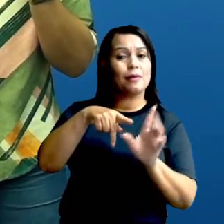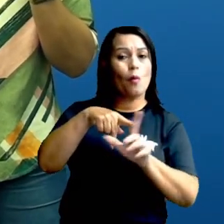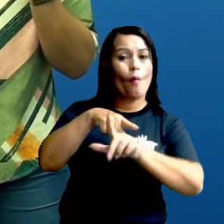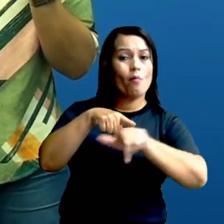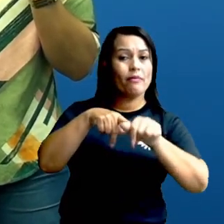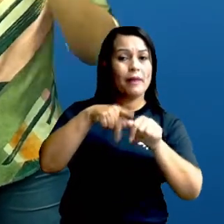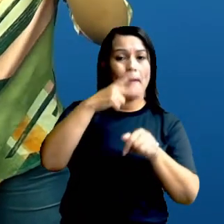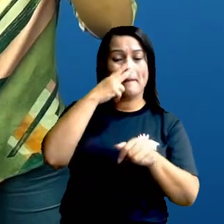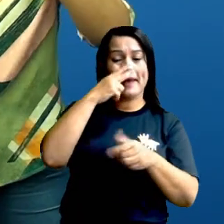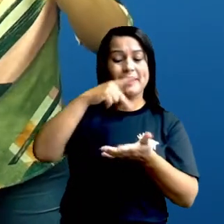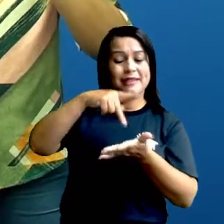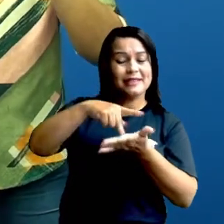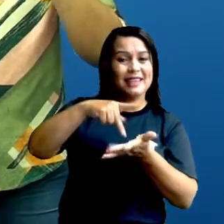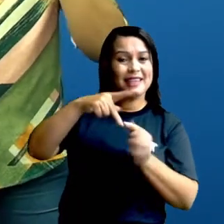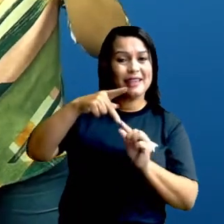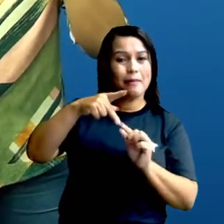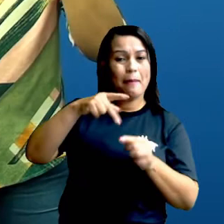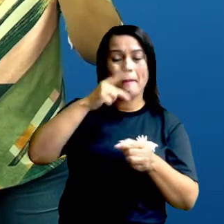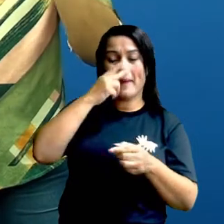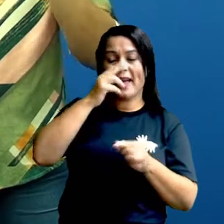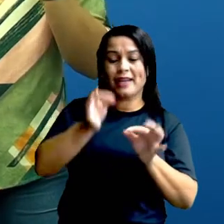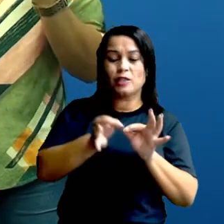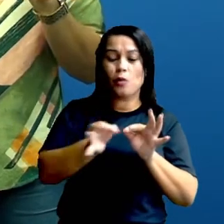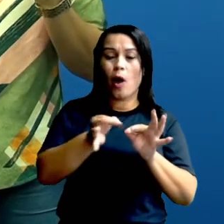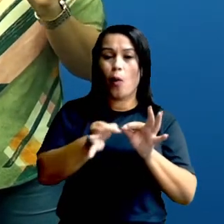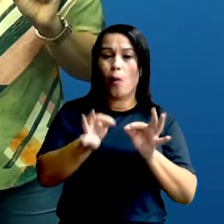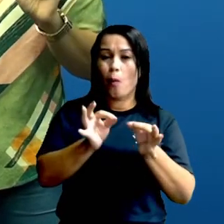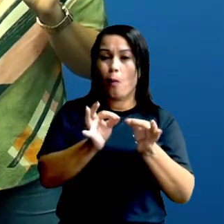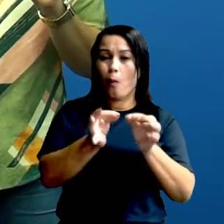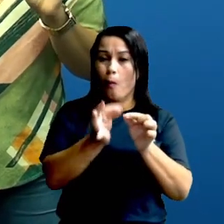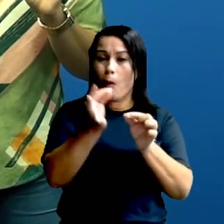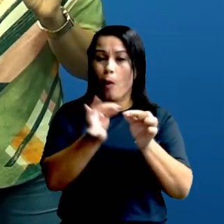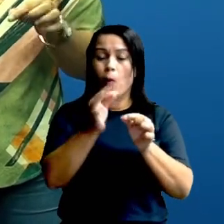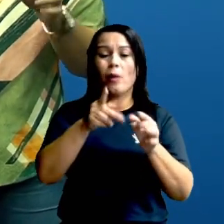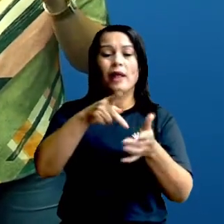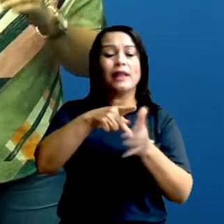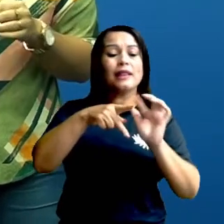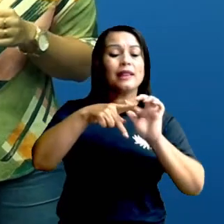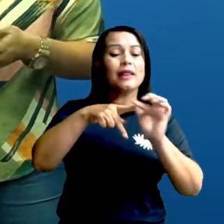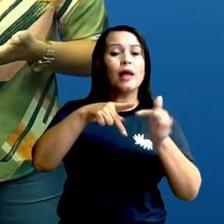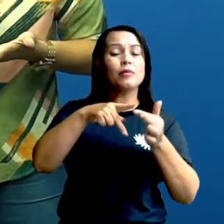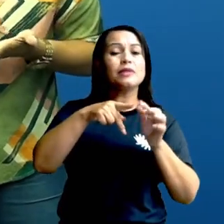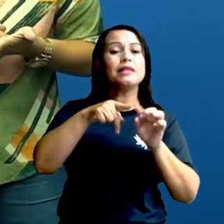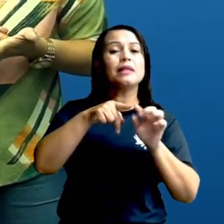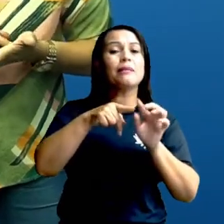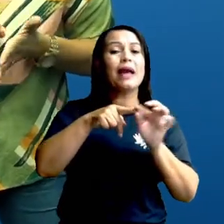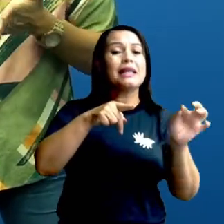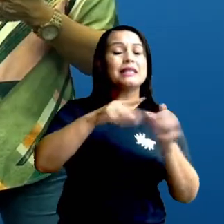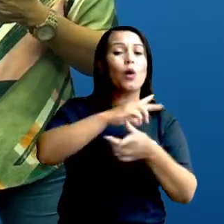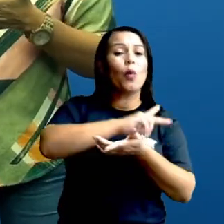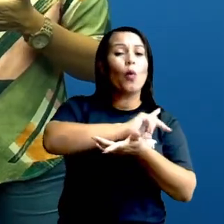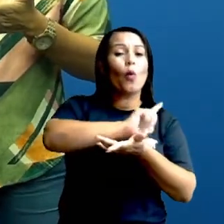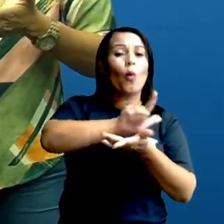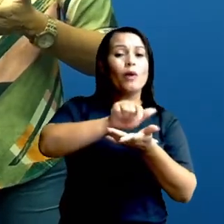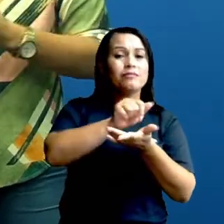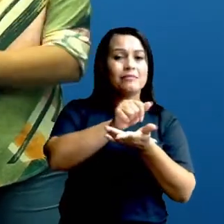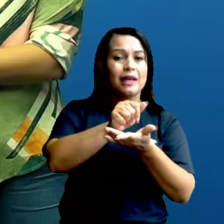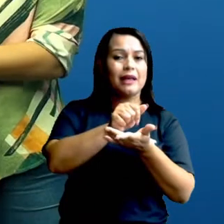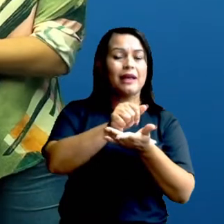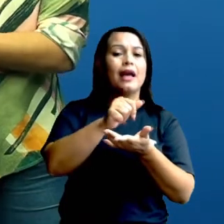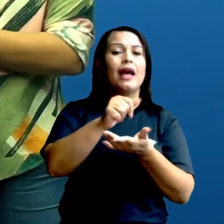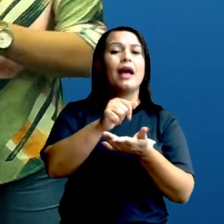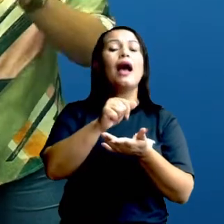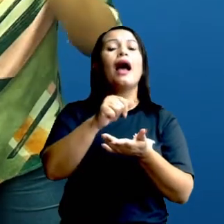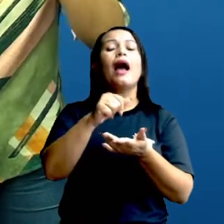parece uma agulha um alfinete e nós temos a ponta grafite Ok essa ponta seca que nós chamamos que